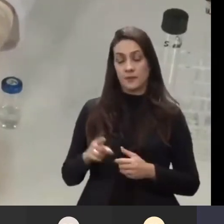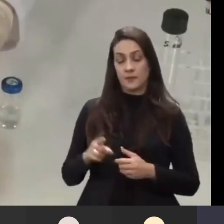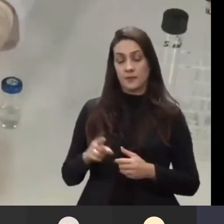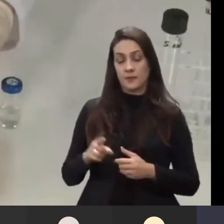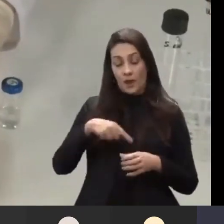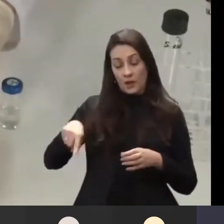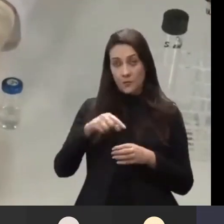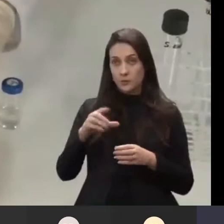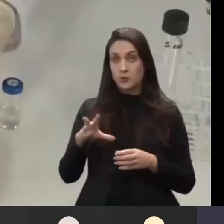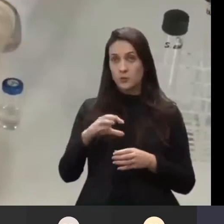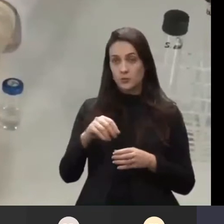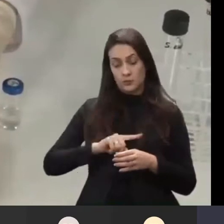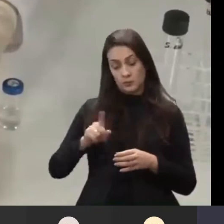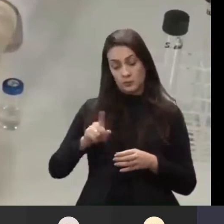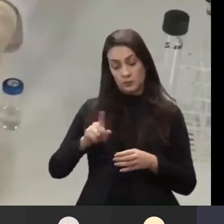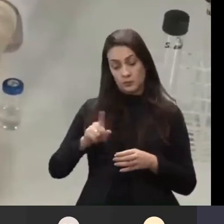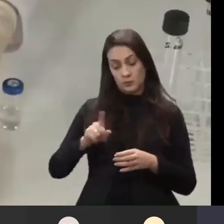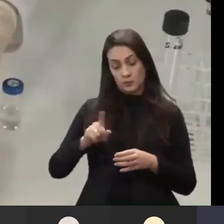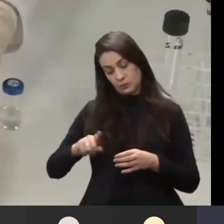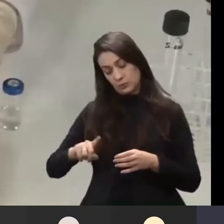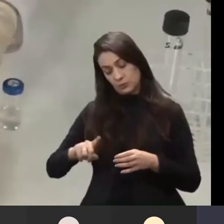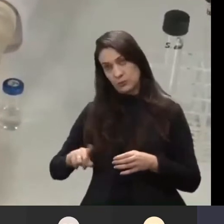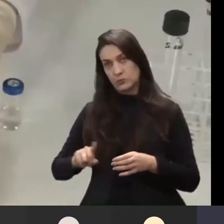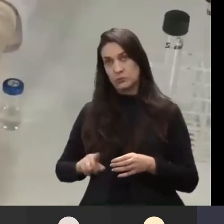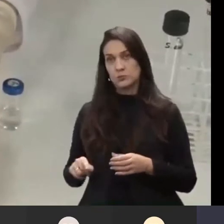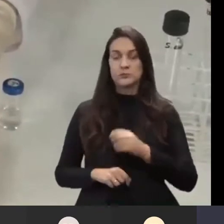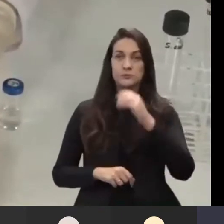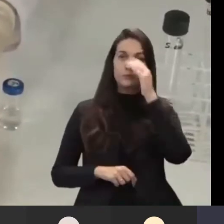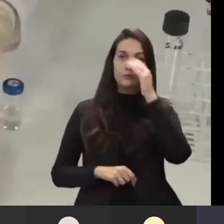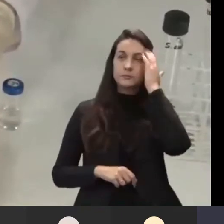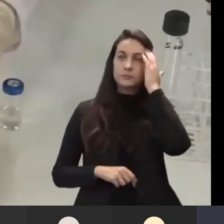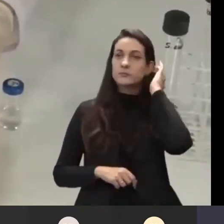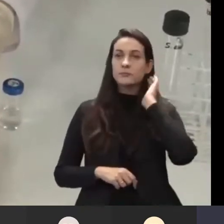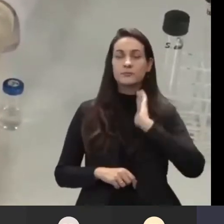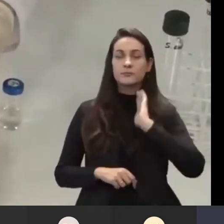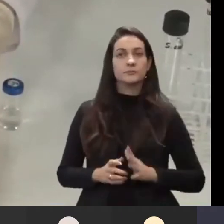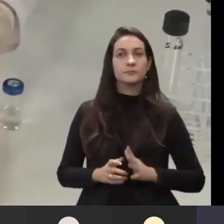placa. Então, você faz por toda a placa.